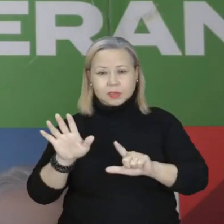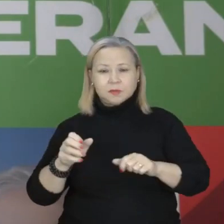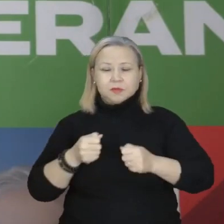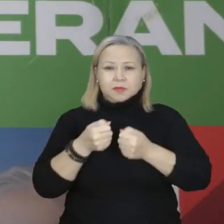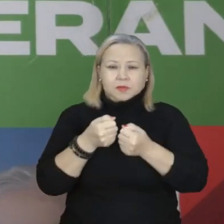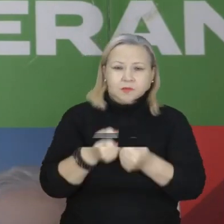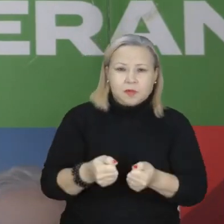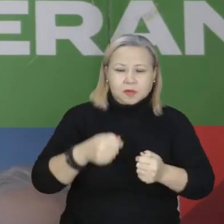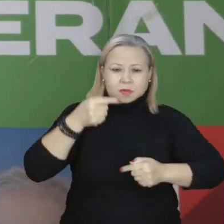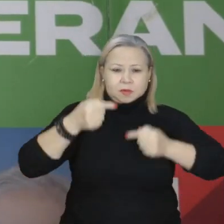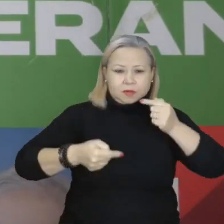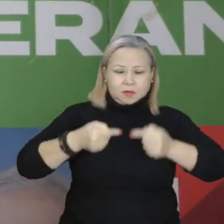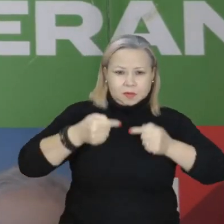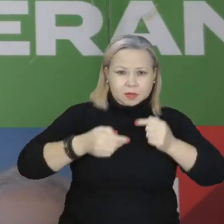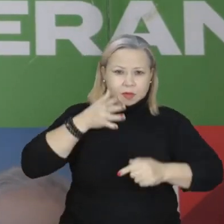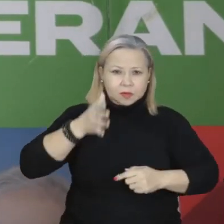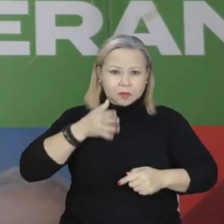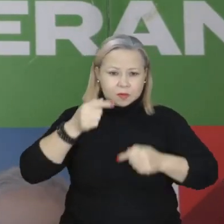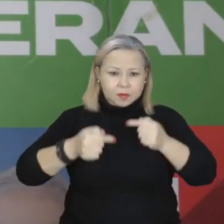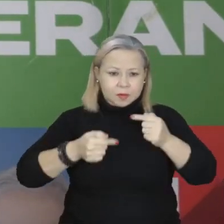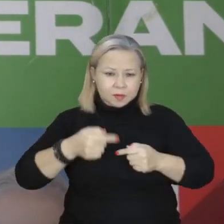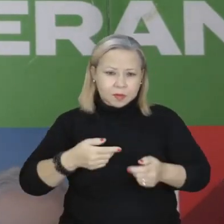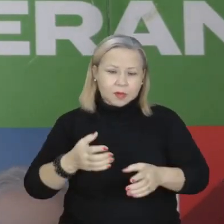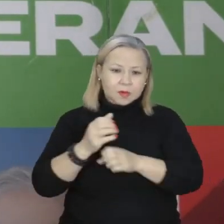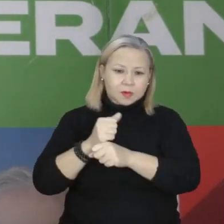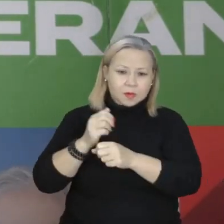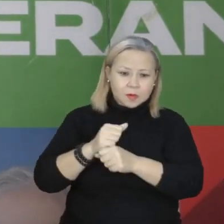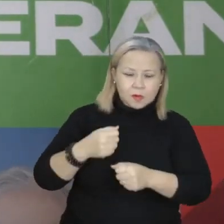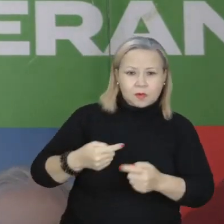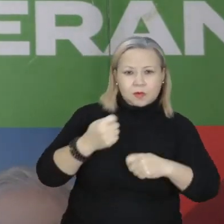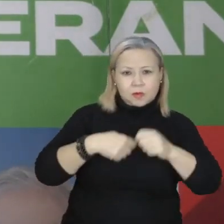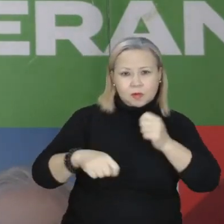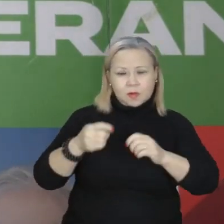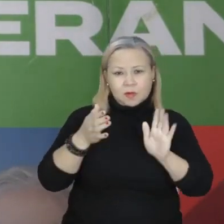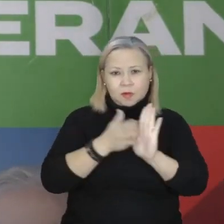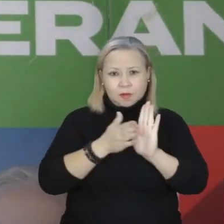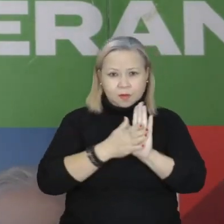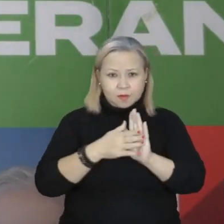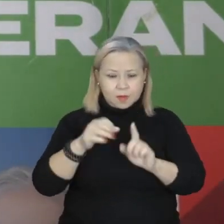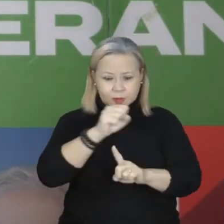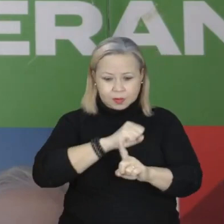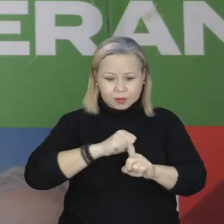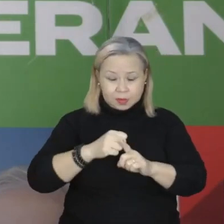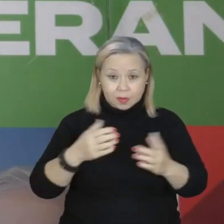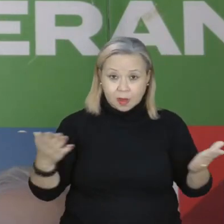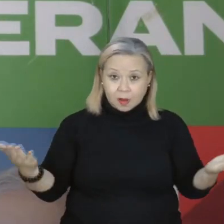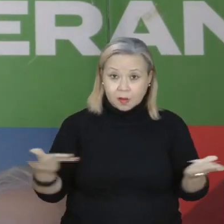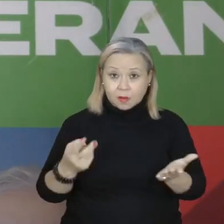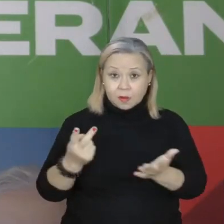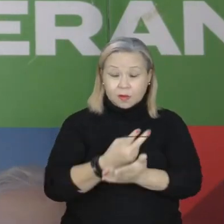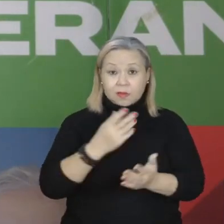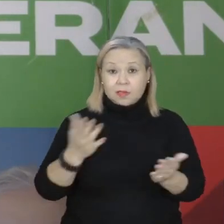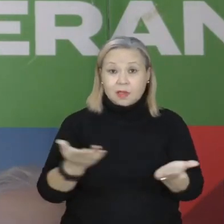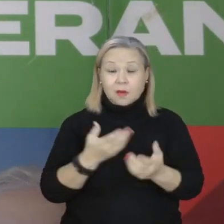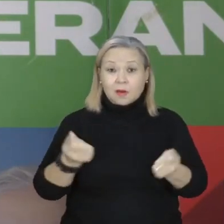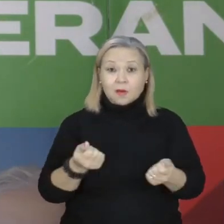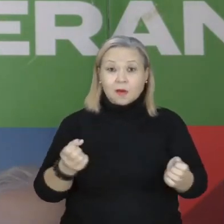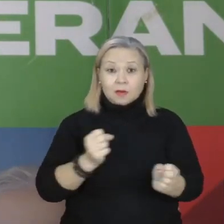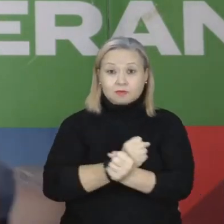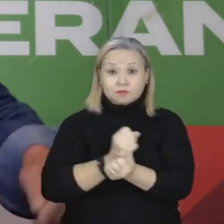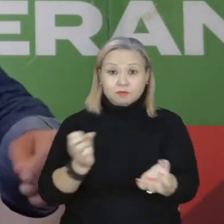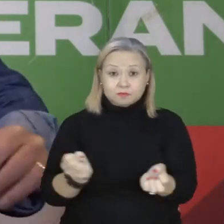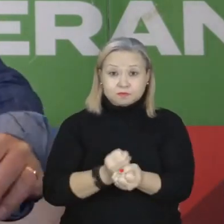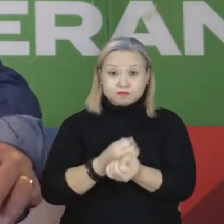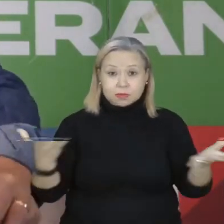o debate político para a pauta econômica, para a pauta social. No entanto, apareceu esse episódio, esse atentado que foi provocado pelo